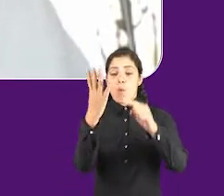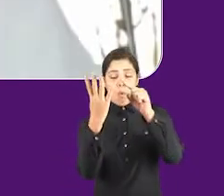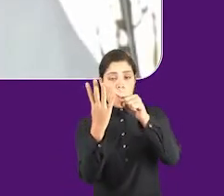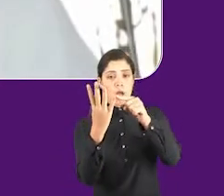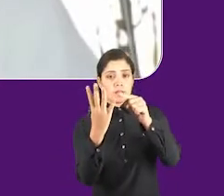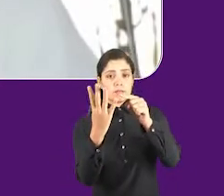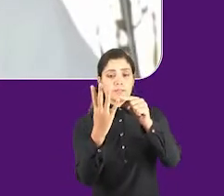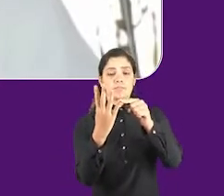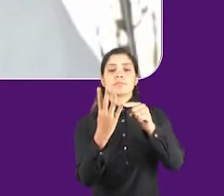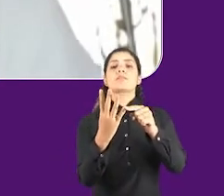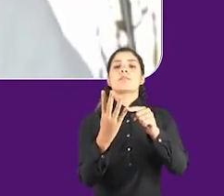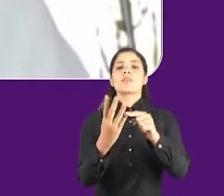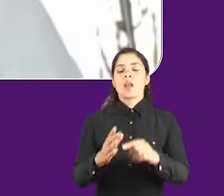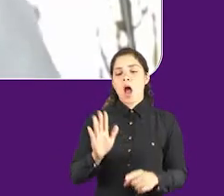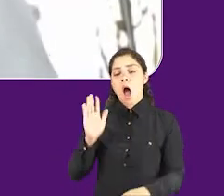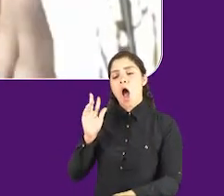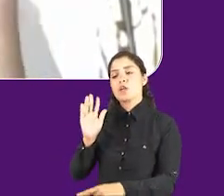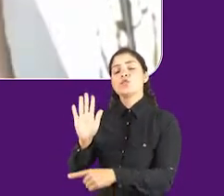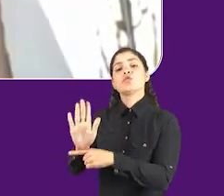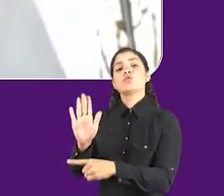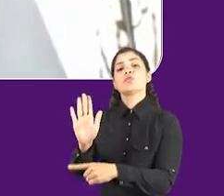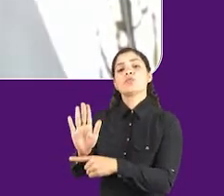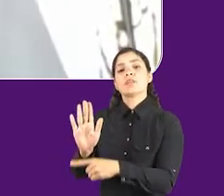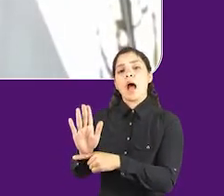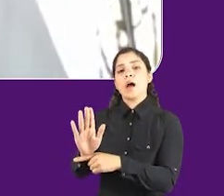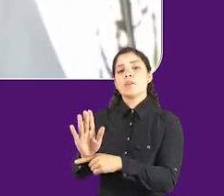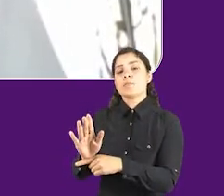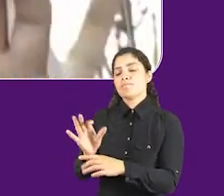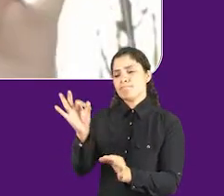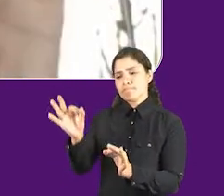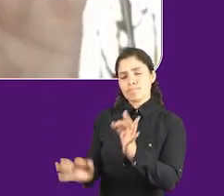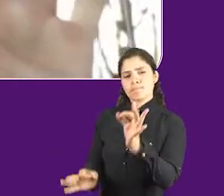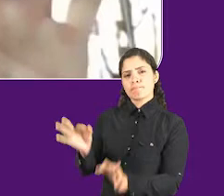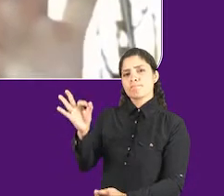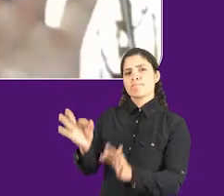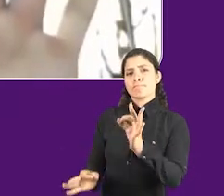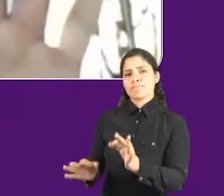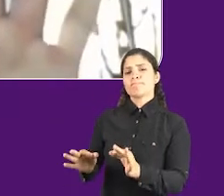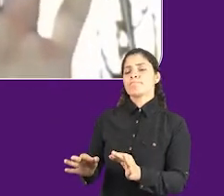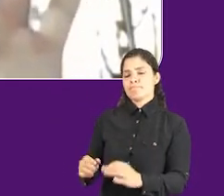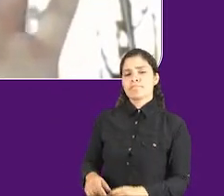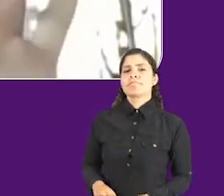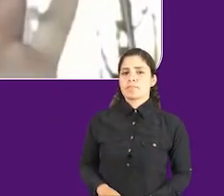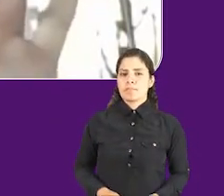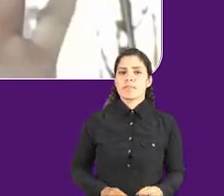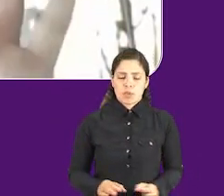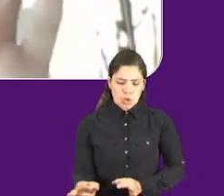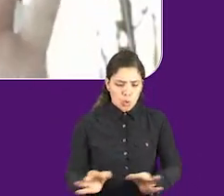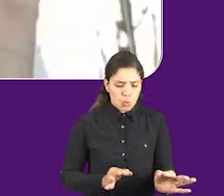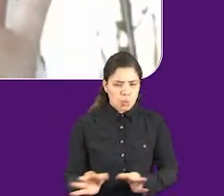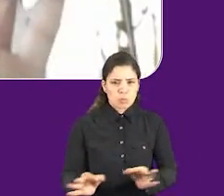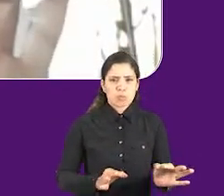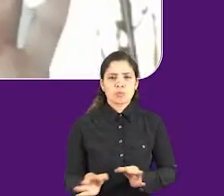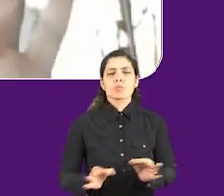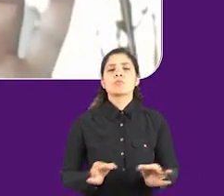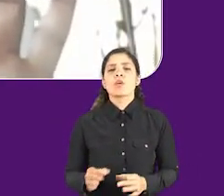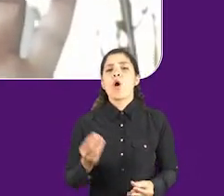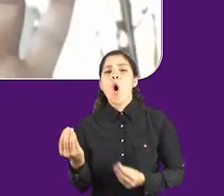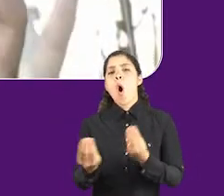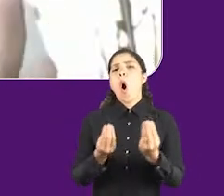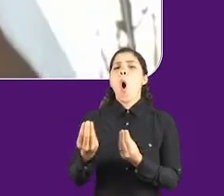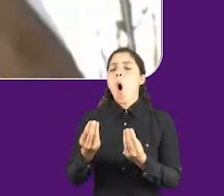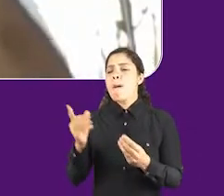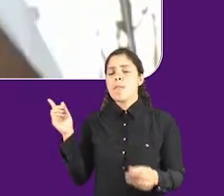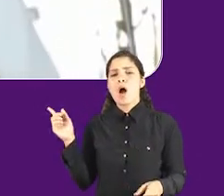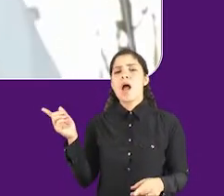que você a missão dele e a quarta missão pode ajudar os seus negócios entender na zona da Doce em 1 g